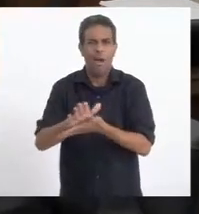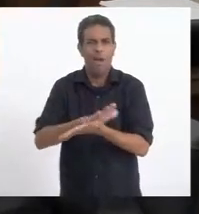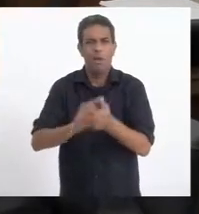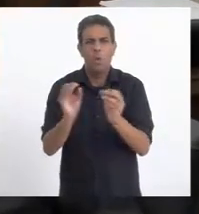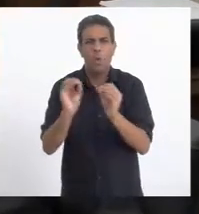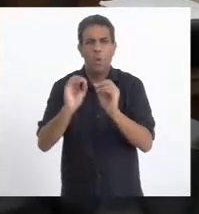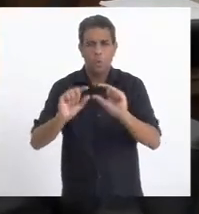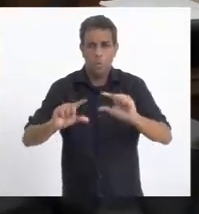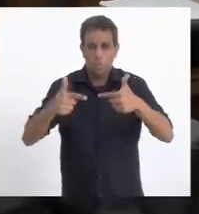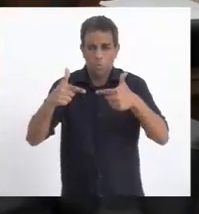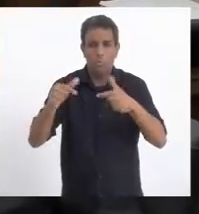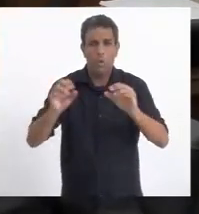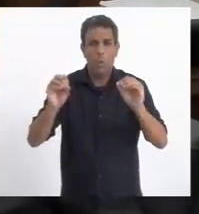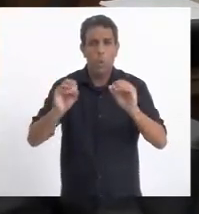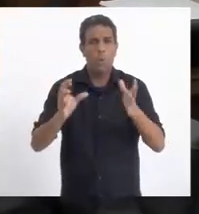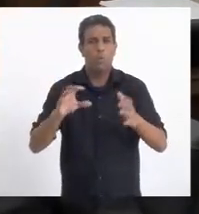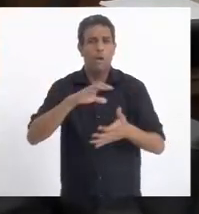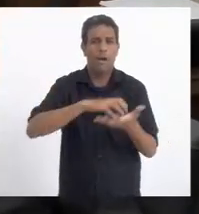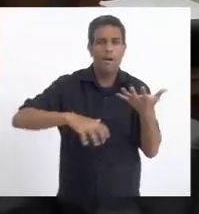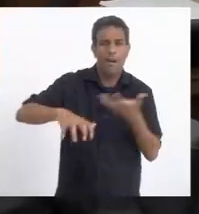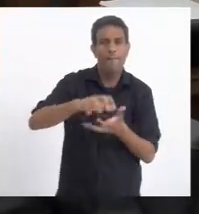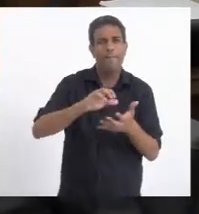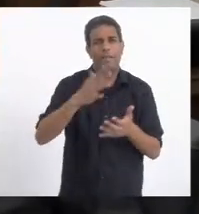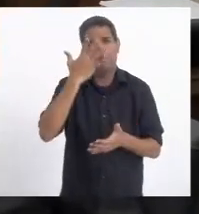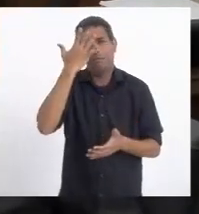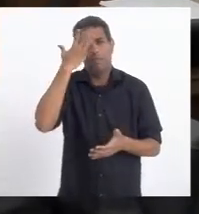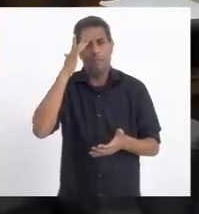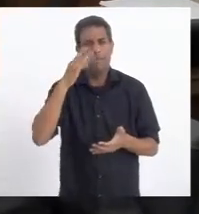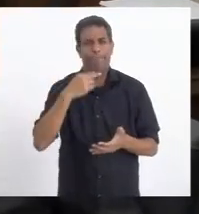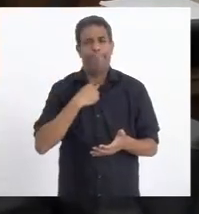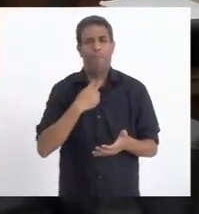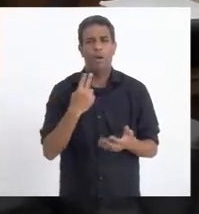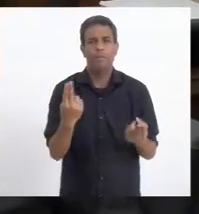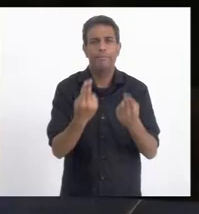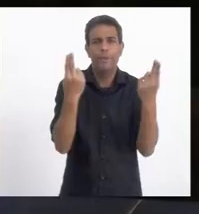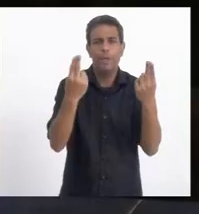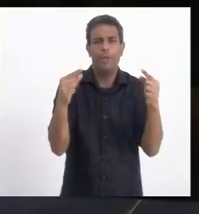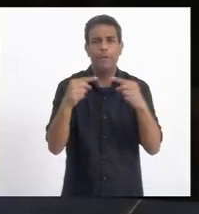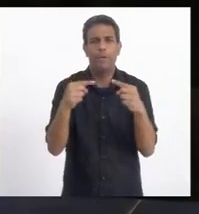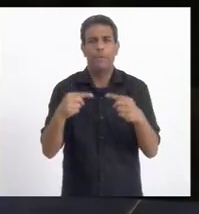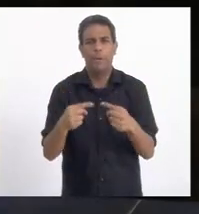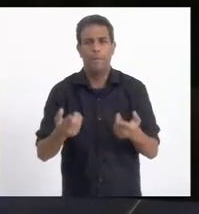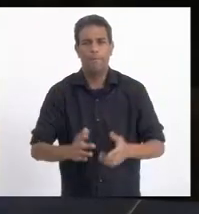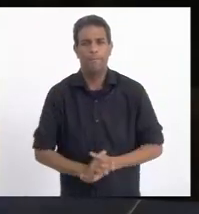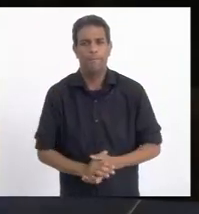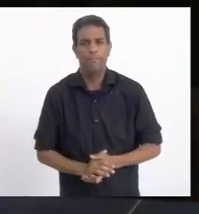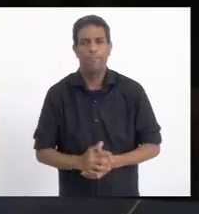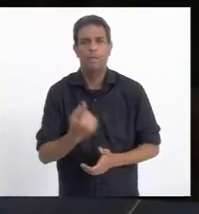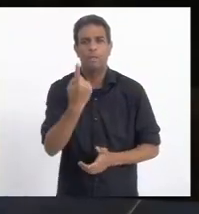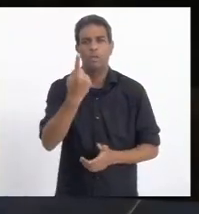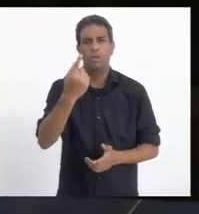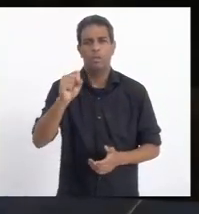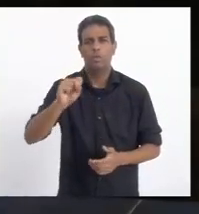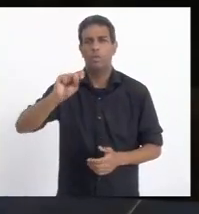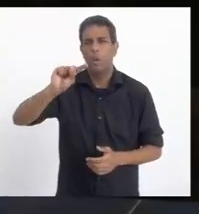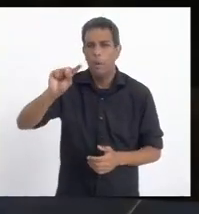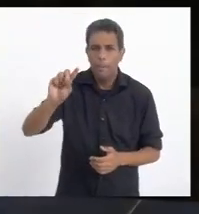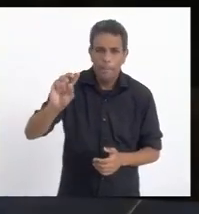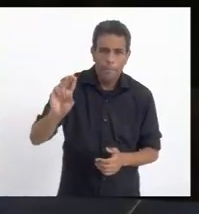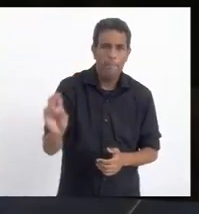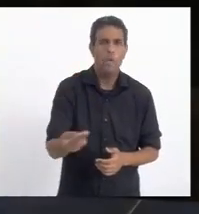algum a gente não tem direito a manifestações não tem direito à greve não sabe disso tudo somos mais de 18 mil